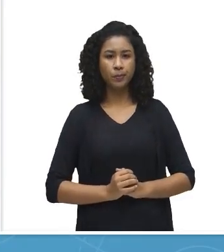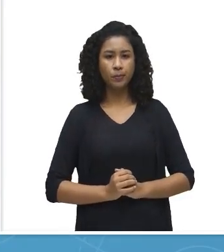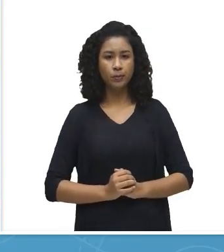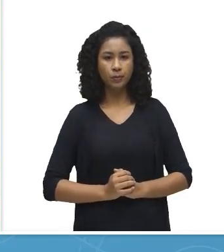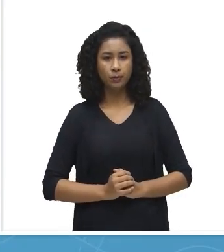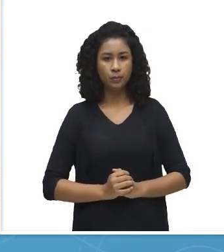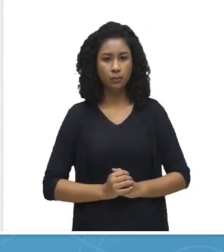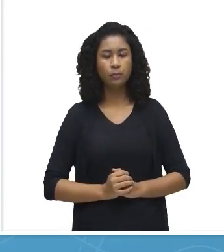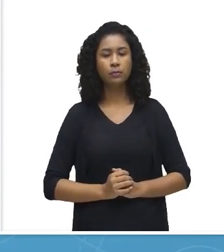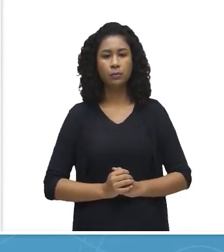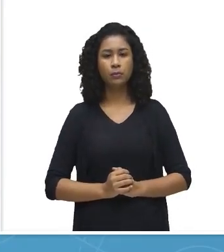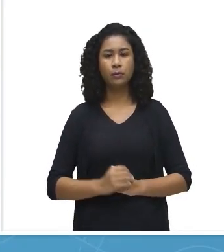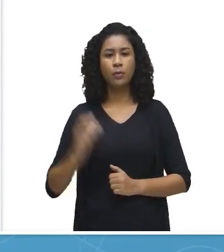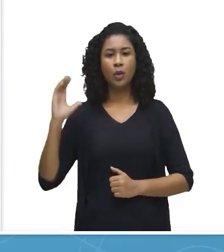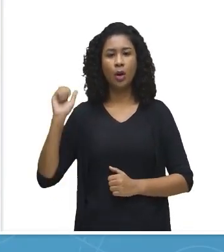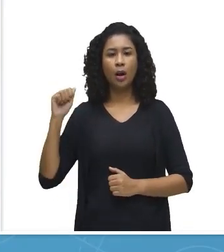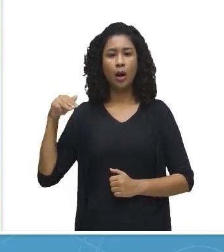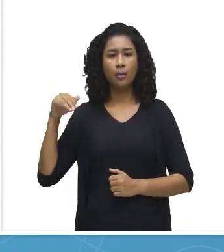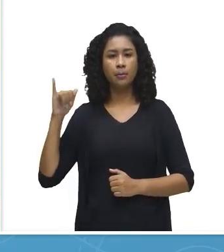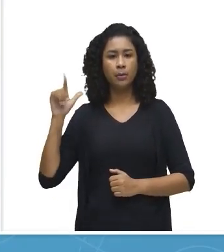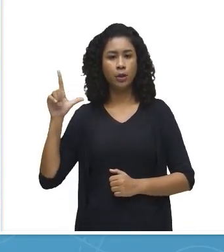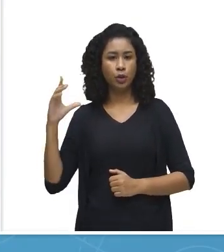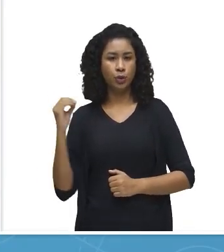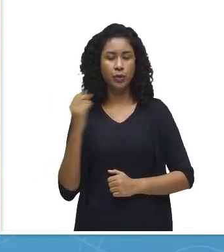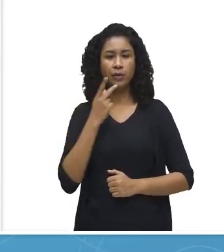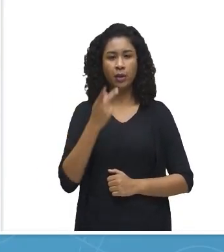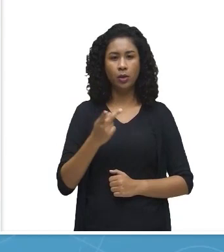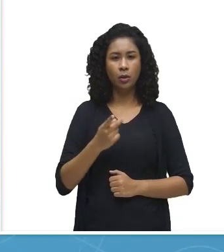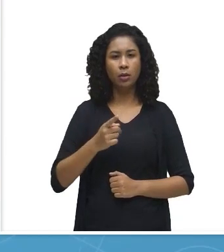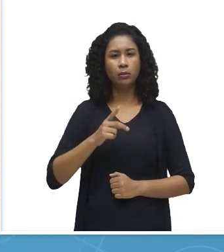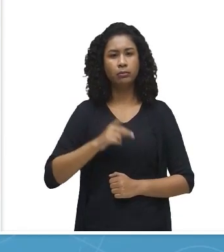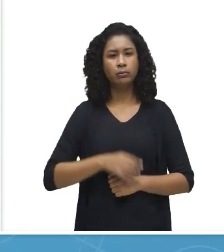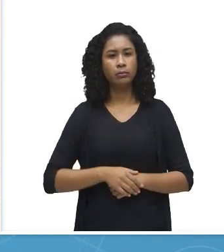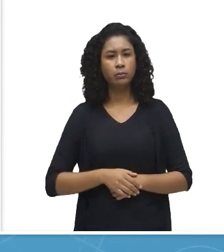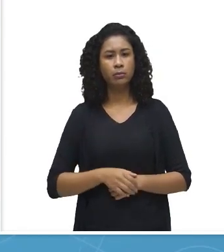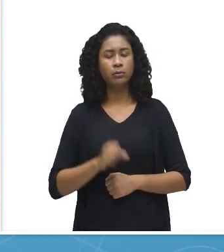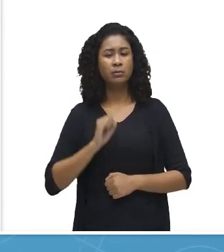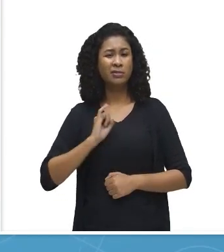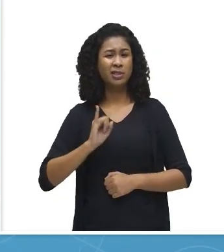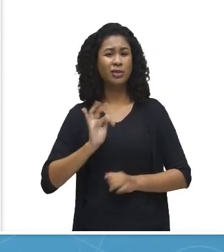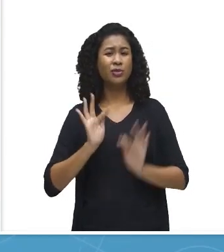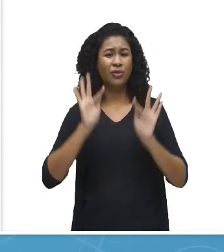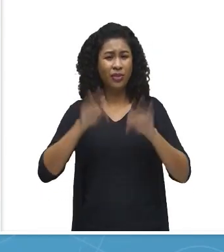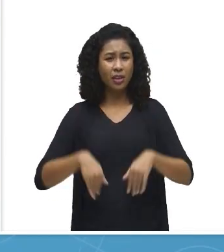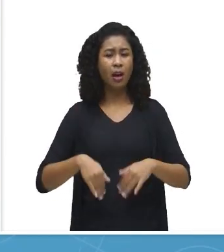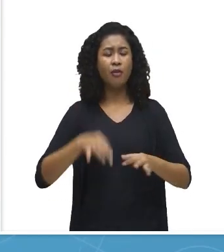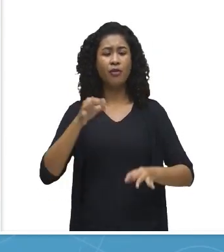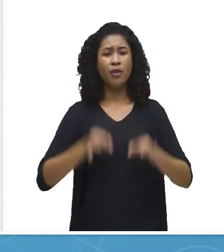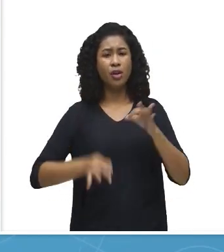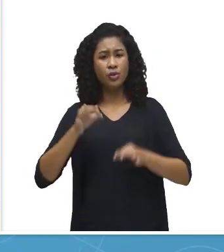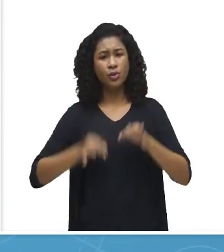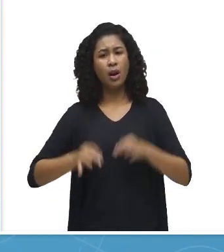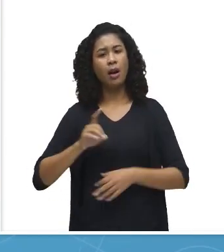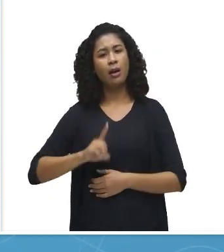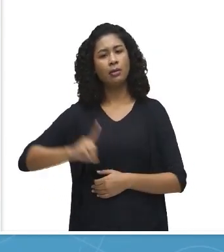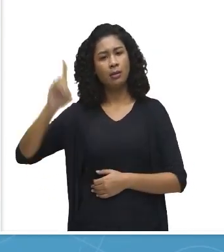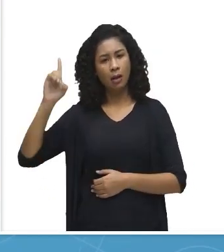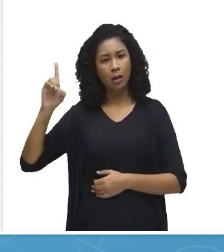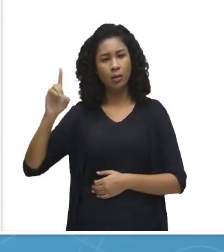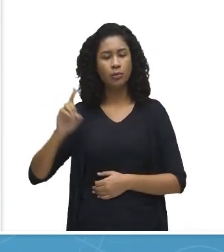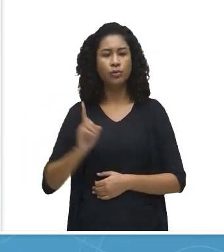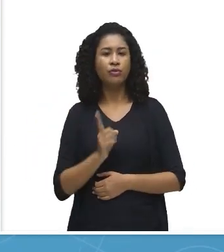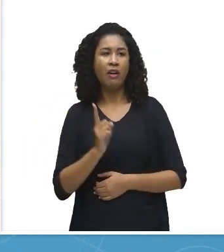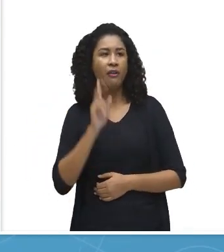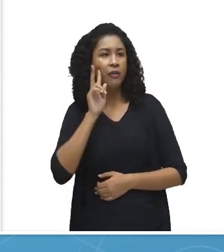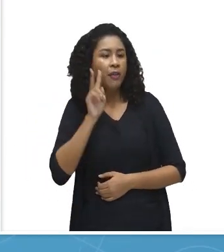Aí o Camilo César até coloca, ao final de tudo, quem vai julgar, tudo será Deus, né? E ele não vai ver se a pessoa é A, X, ou